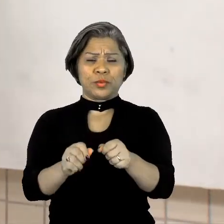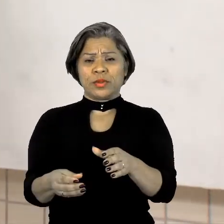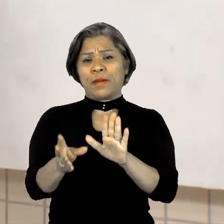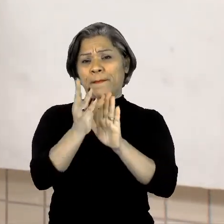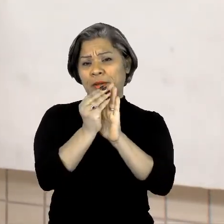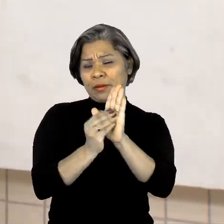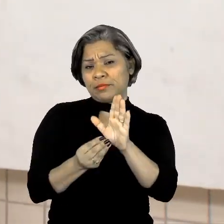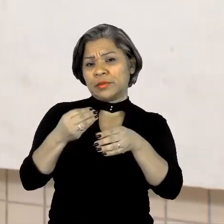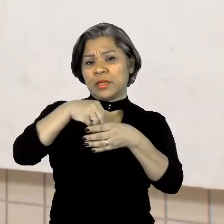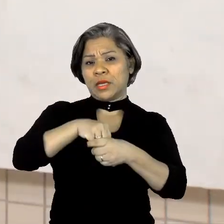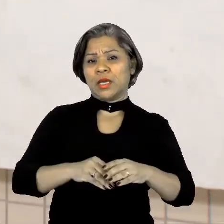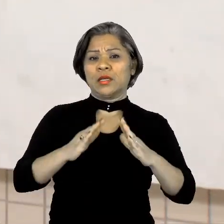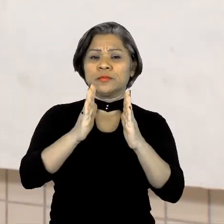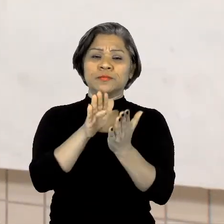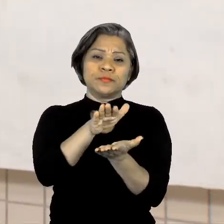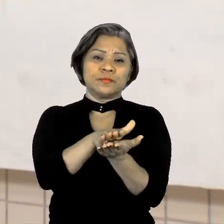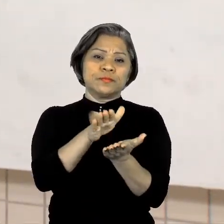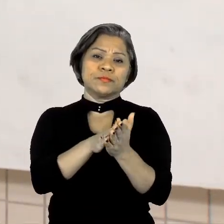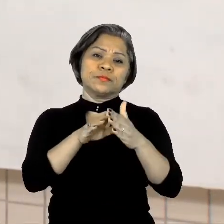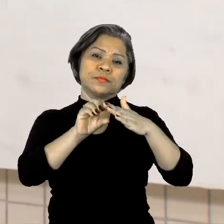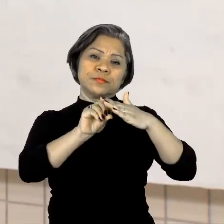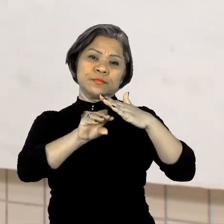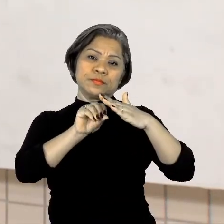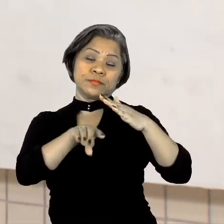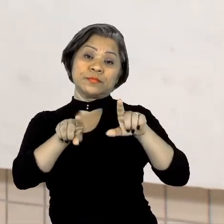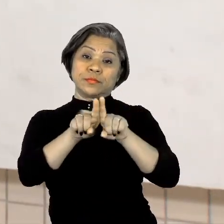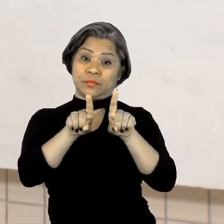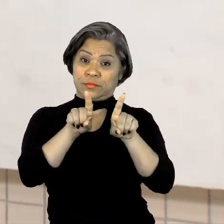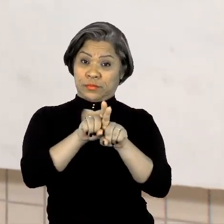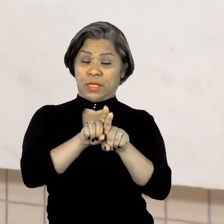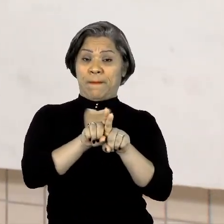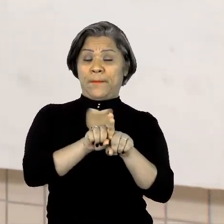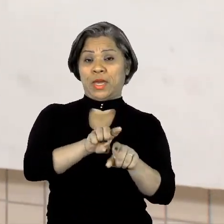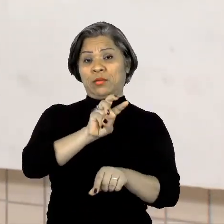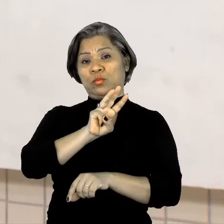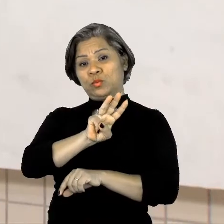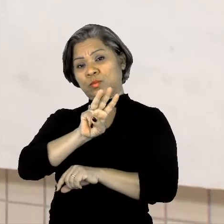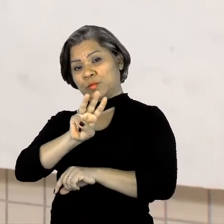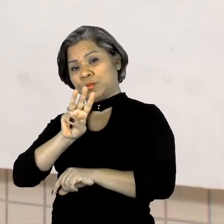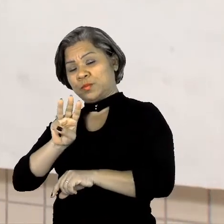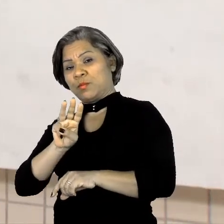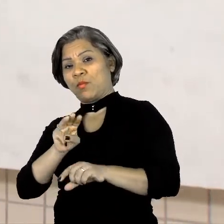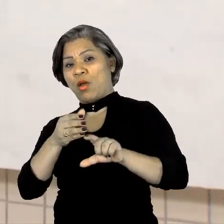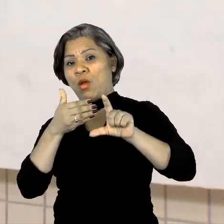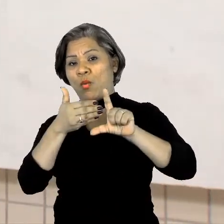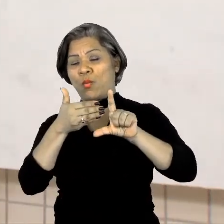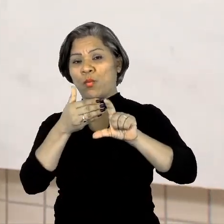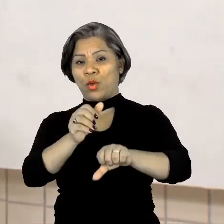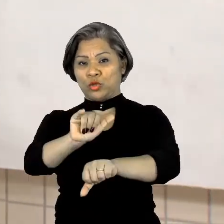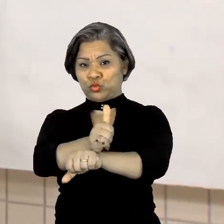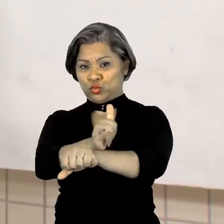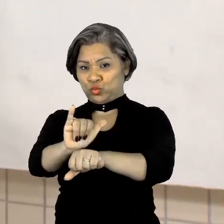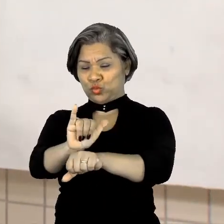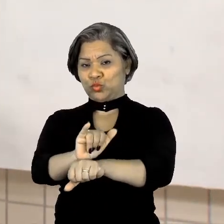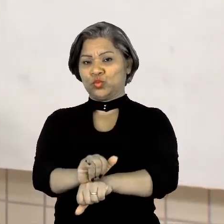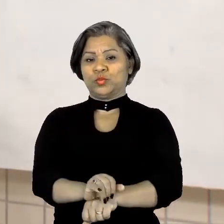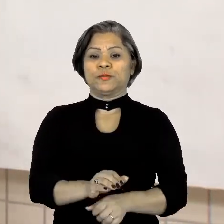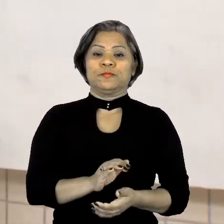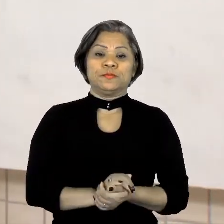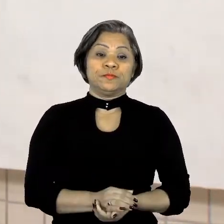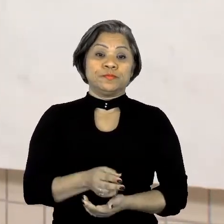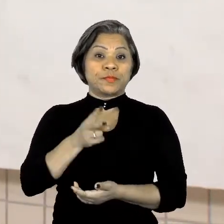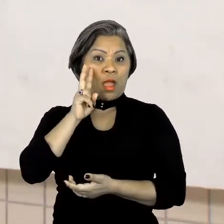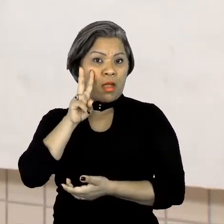Palmas Homeschool e no nosso canal do YouTube. Não deixem de assistir às nossas teleaulas, porque todas as nossas